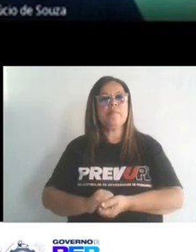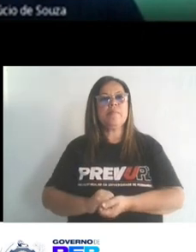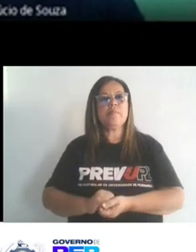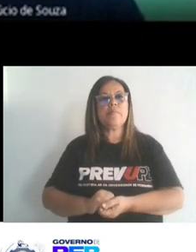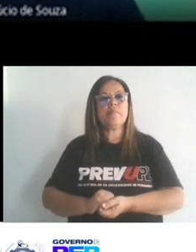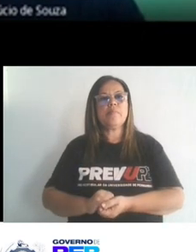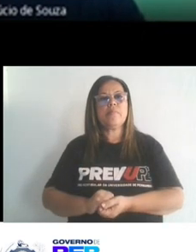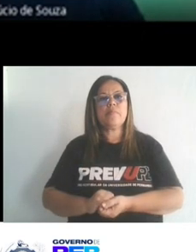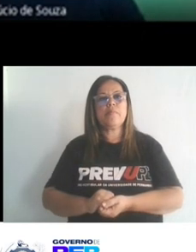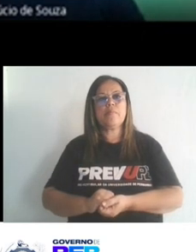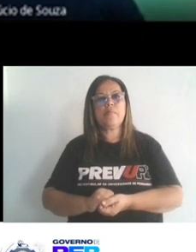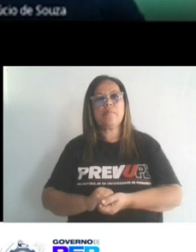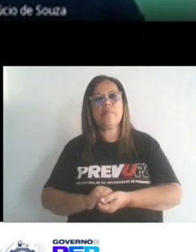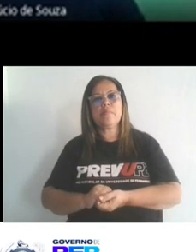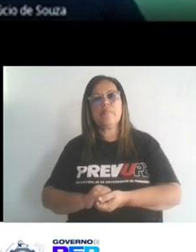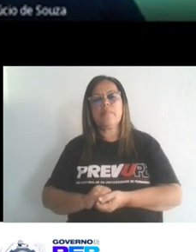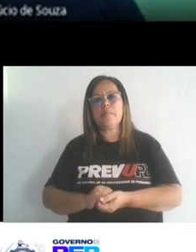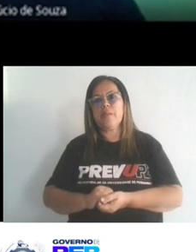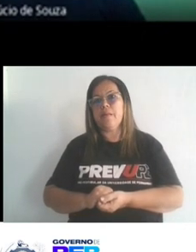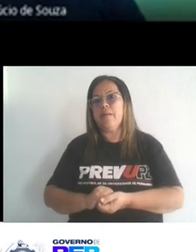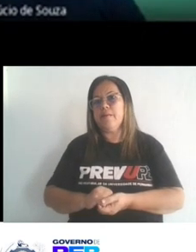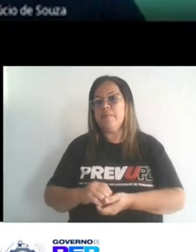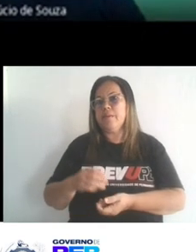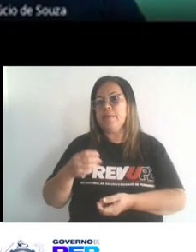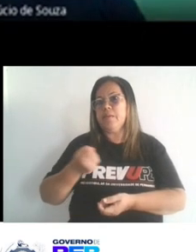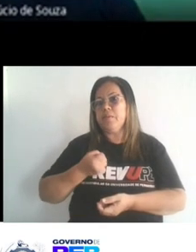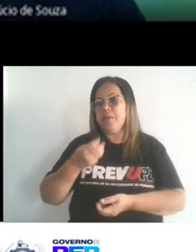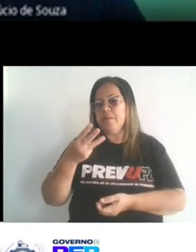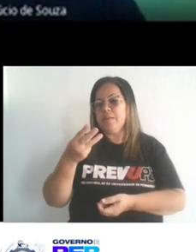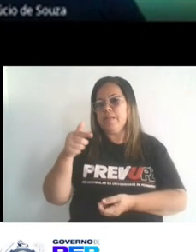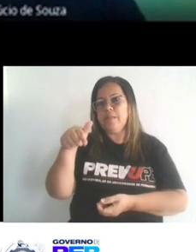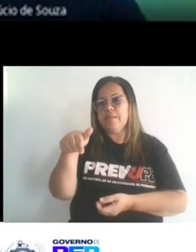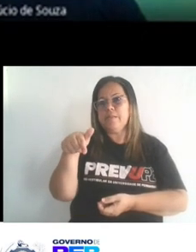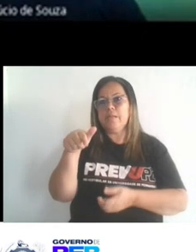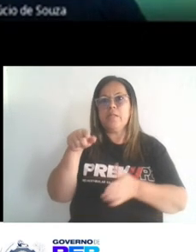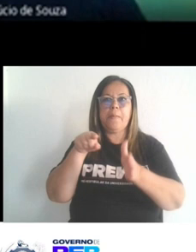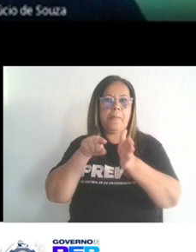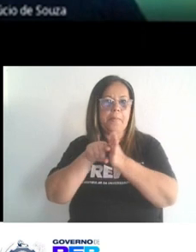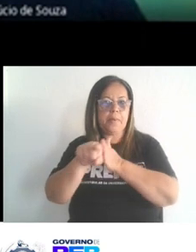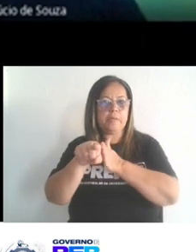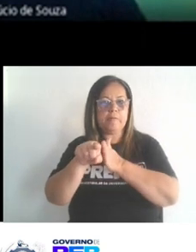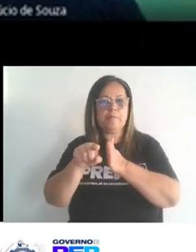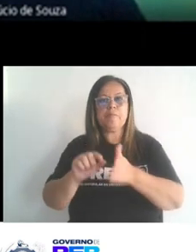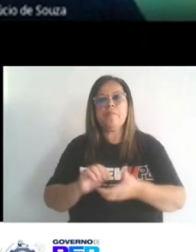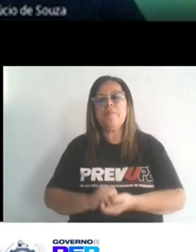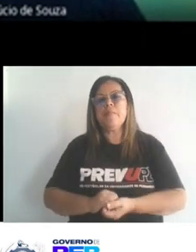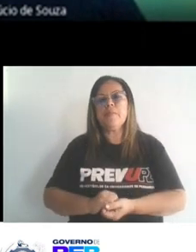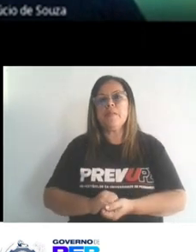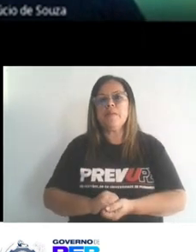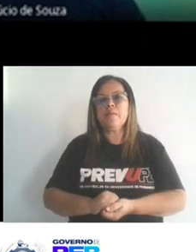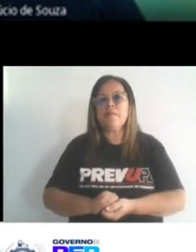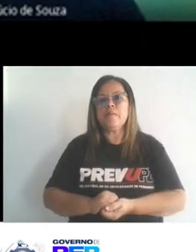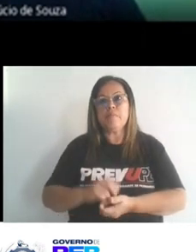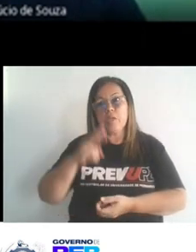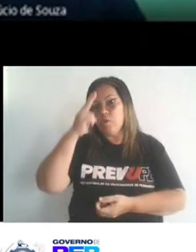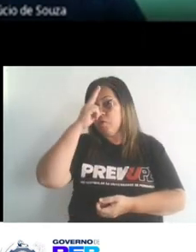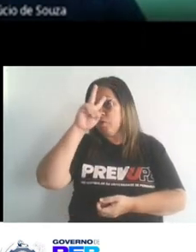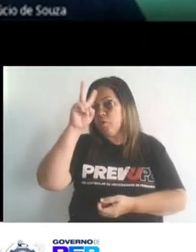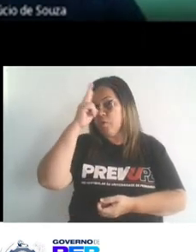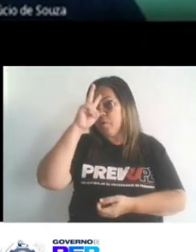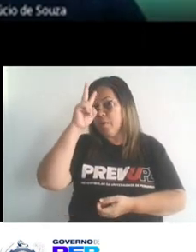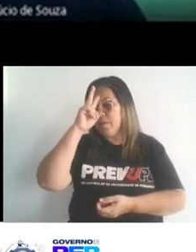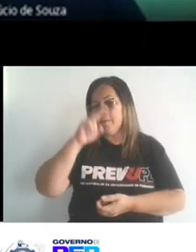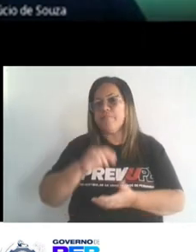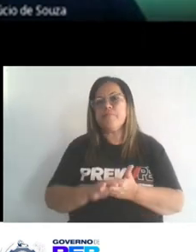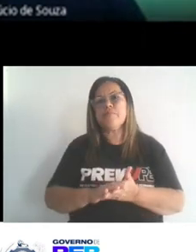questão 37 vejam questão 37 de história durante